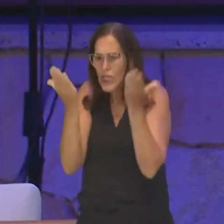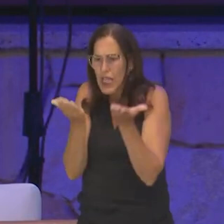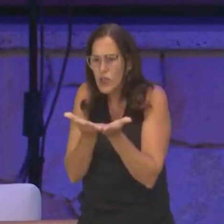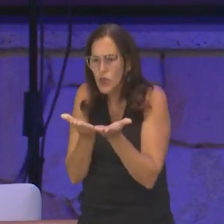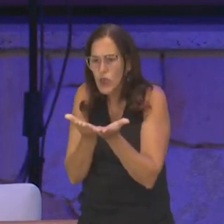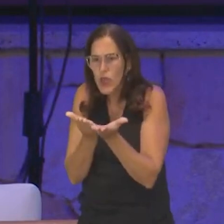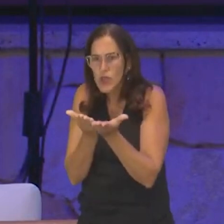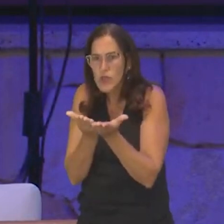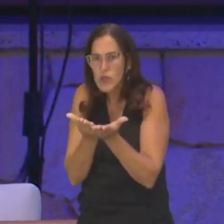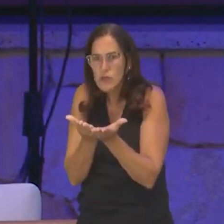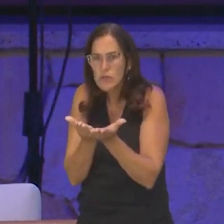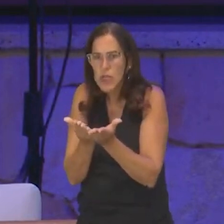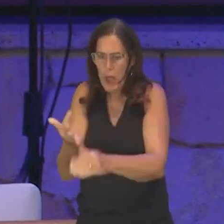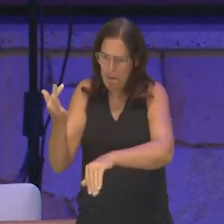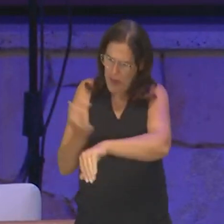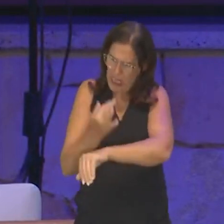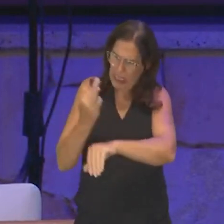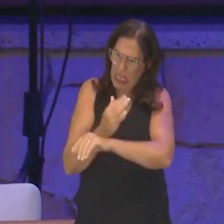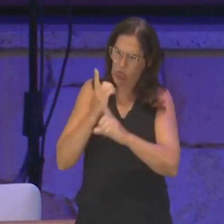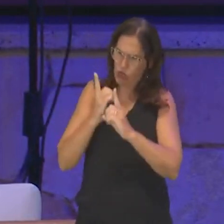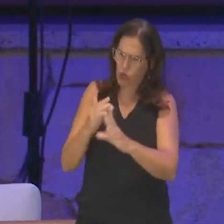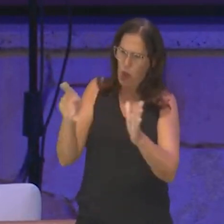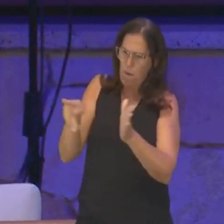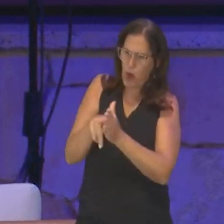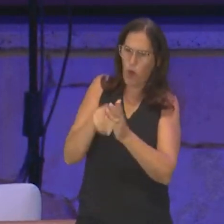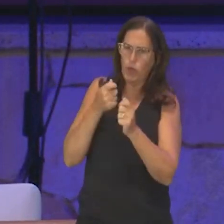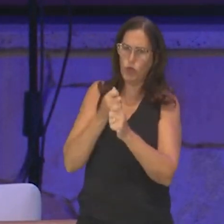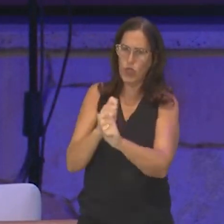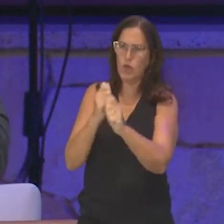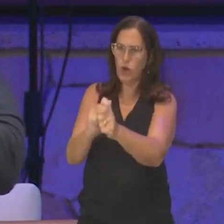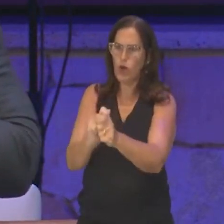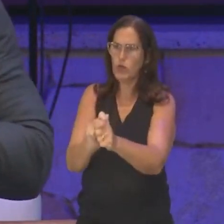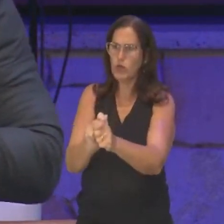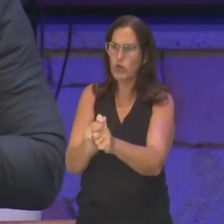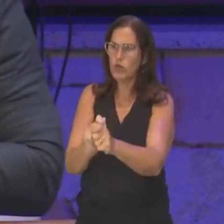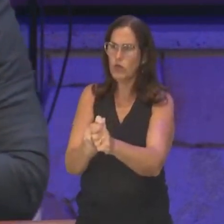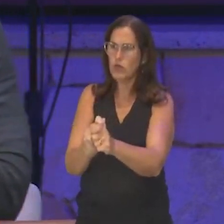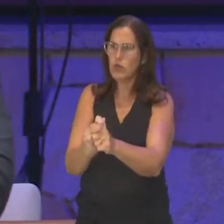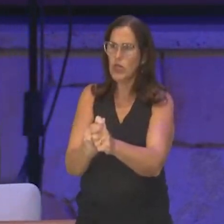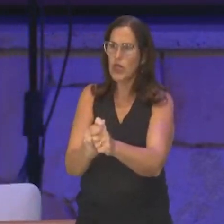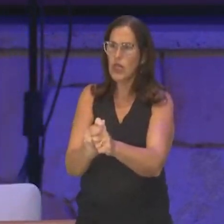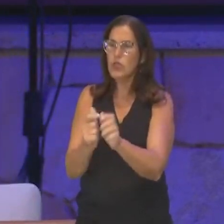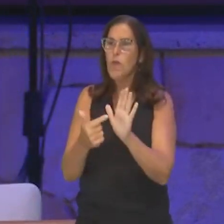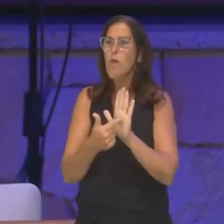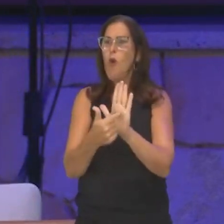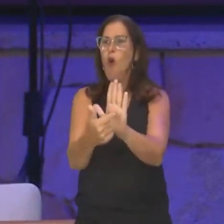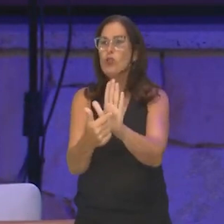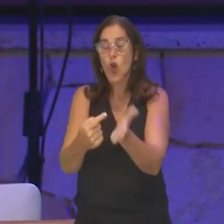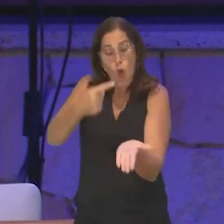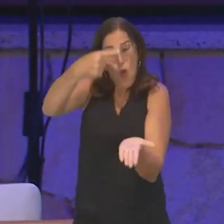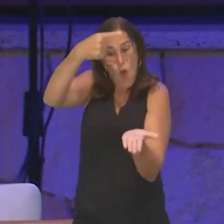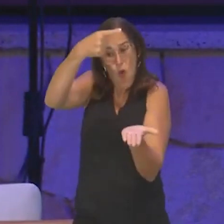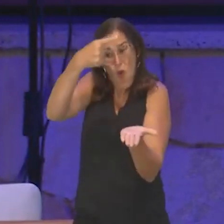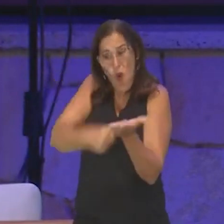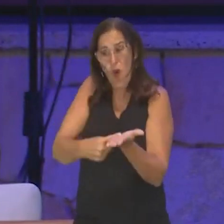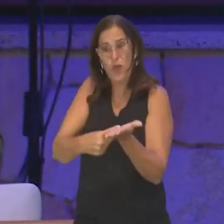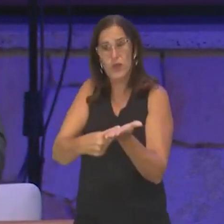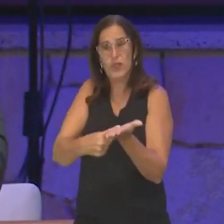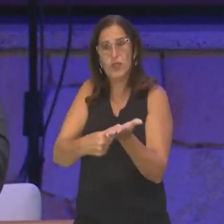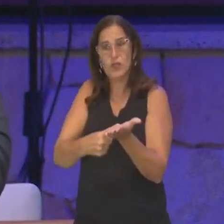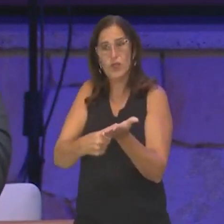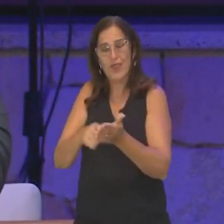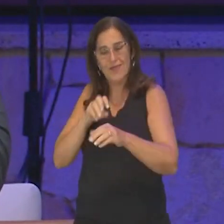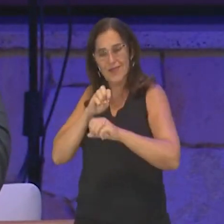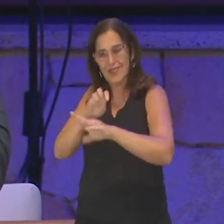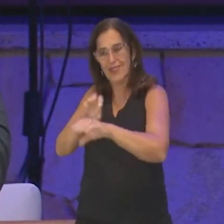cristã, perseveravam na doutrina dos apóstolos. Isto traz o indicativo de um compromisso em transmitir a verdade.